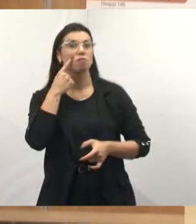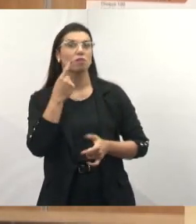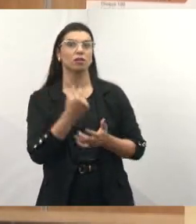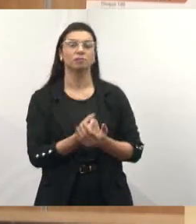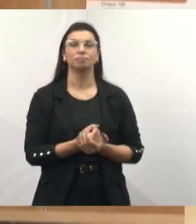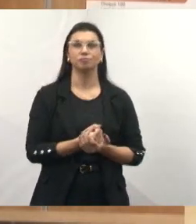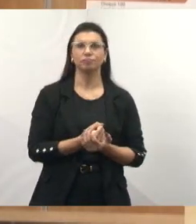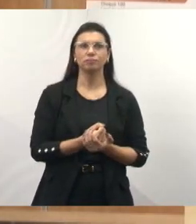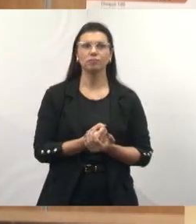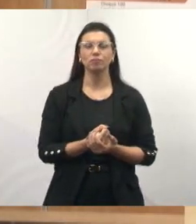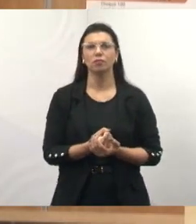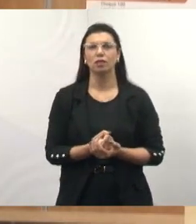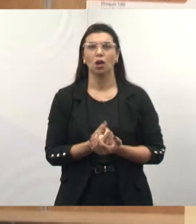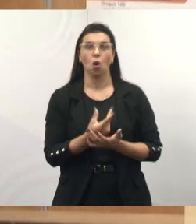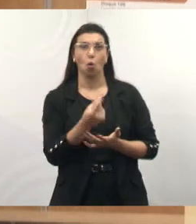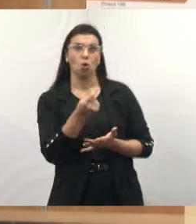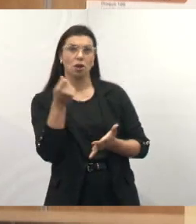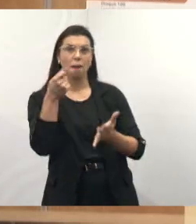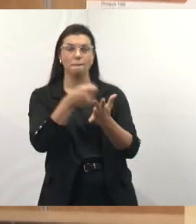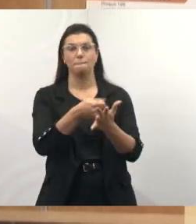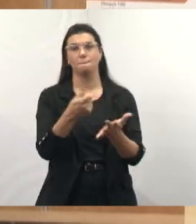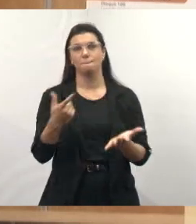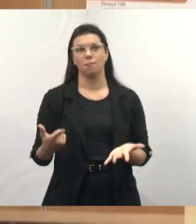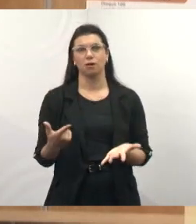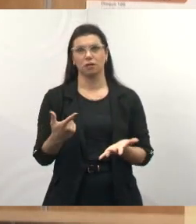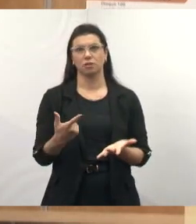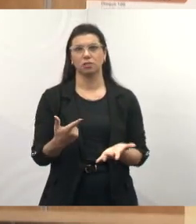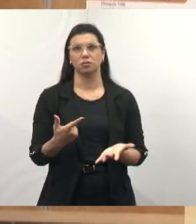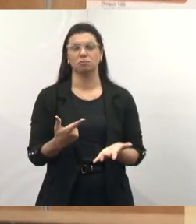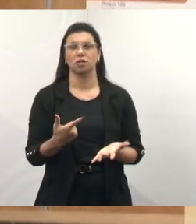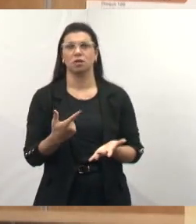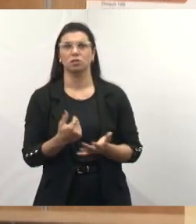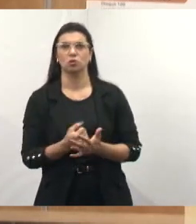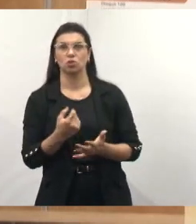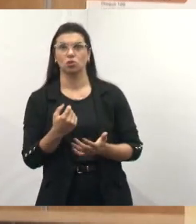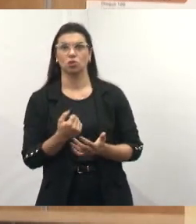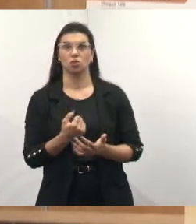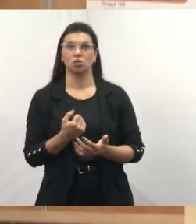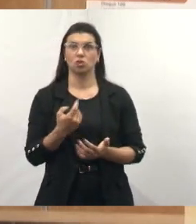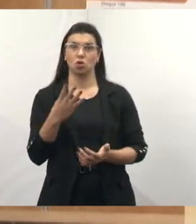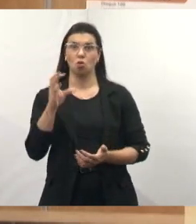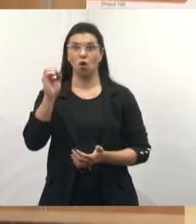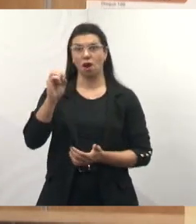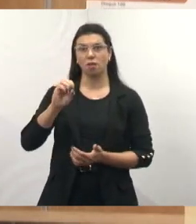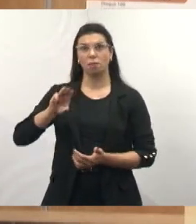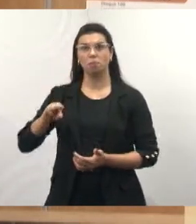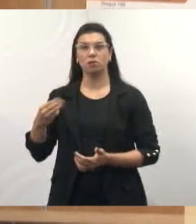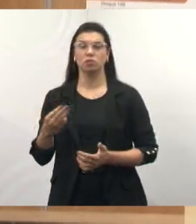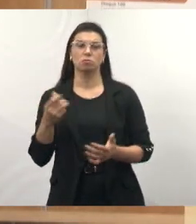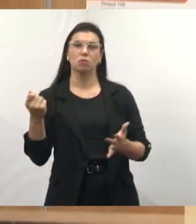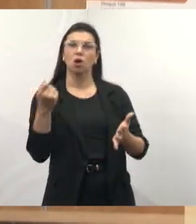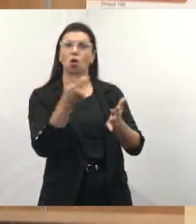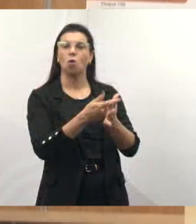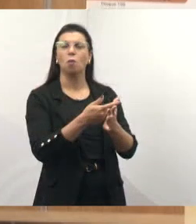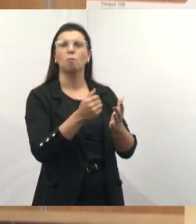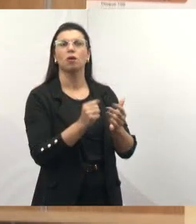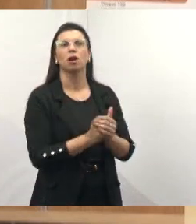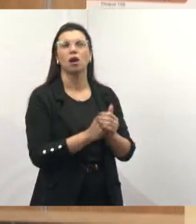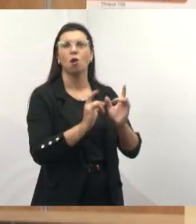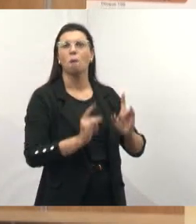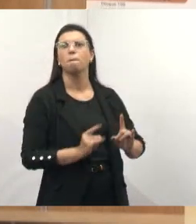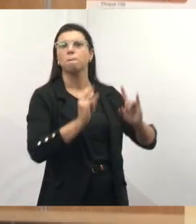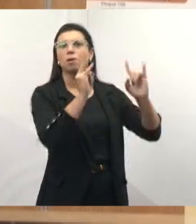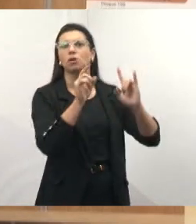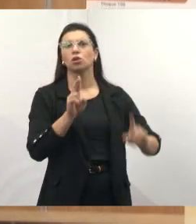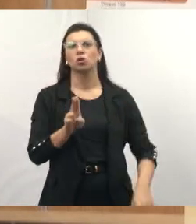na nossa gente, nas pessoas. Gastaram agora 40 milhões com essa sobra para comprar o prédio da Univap. E aí,